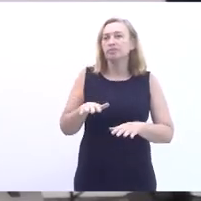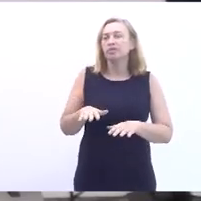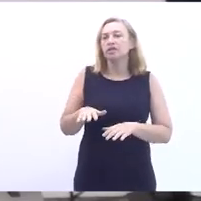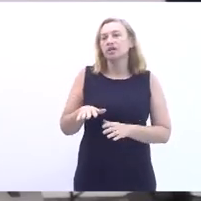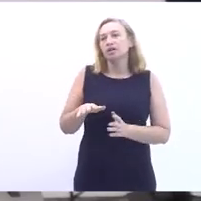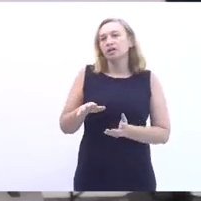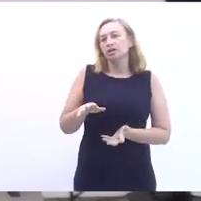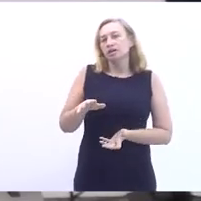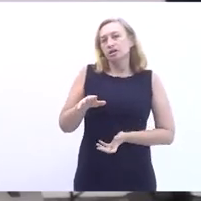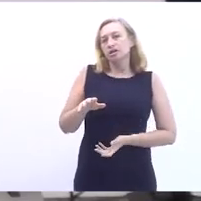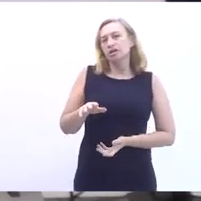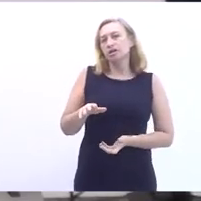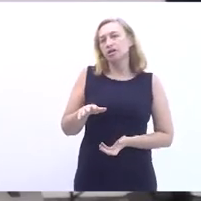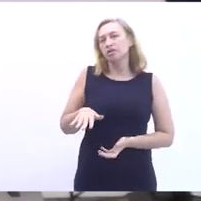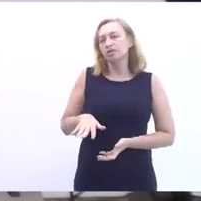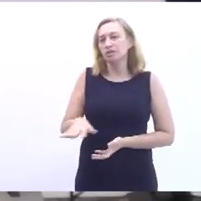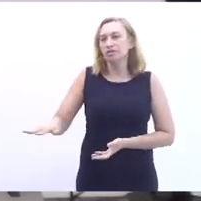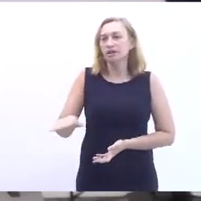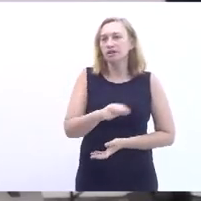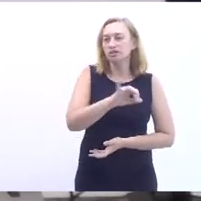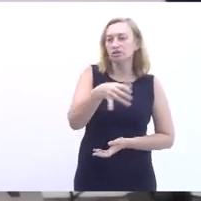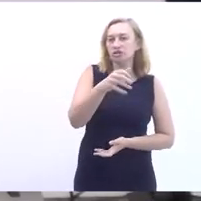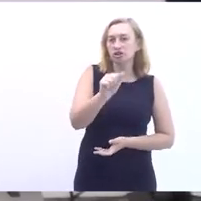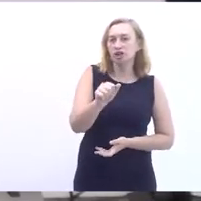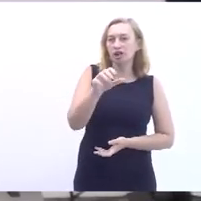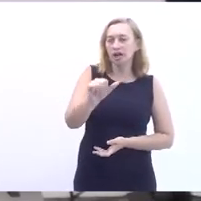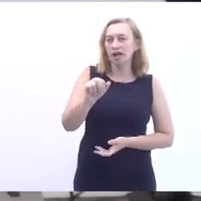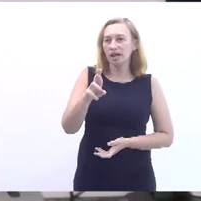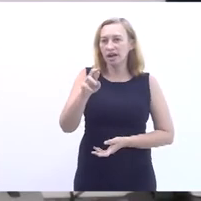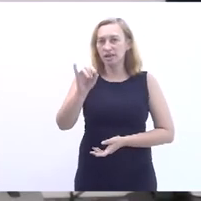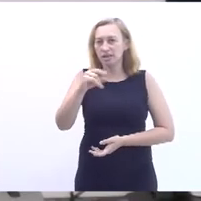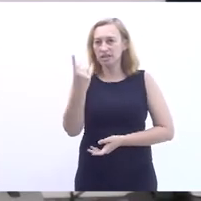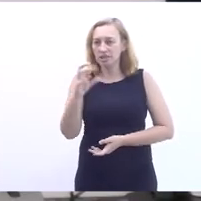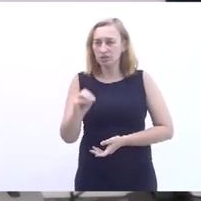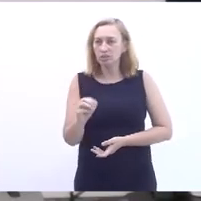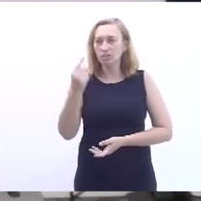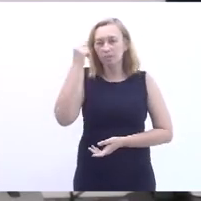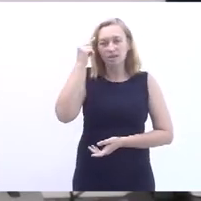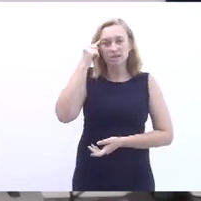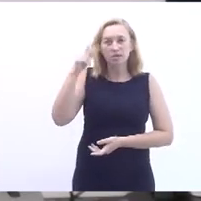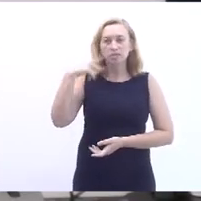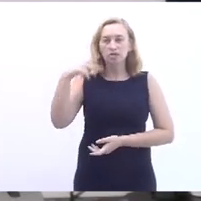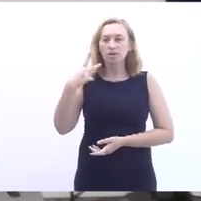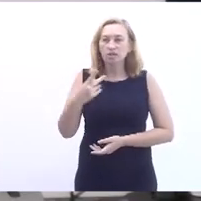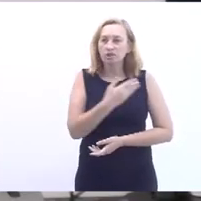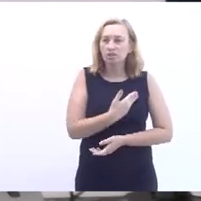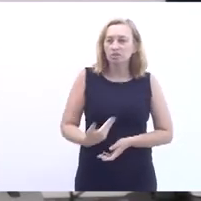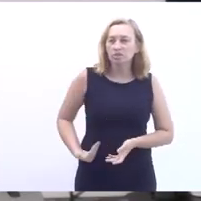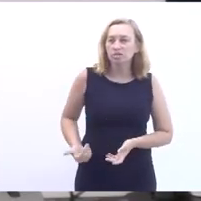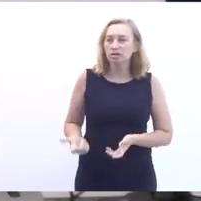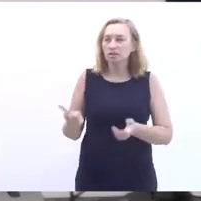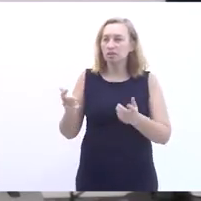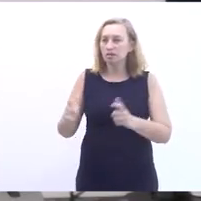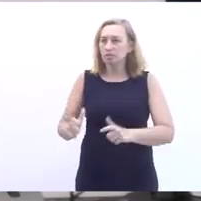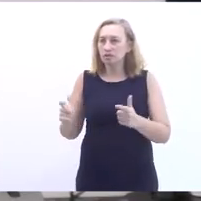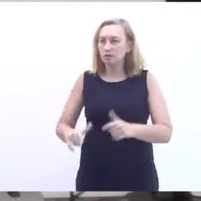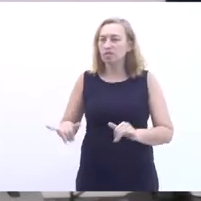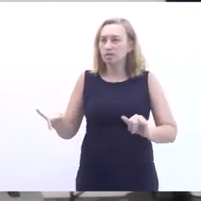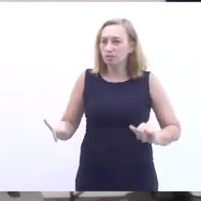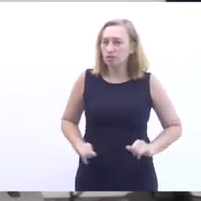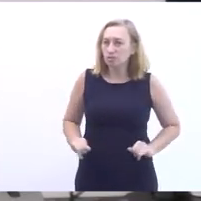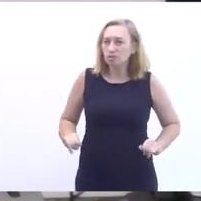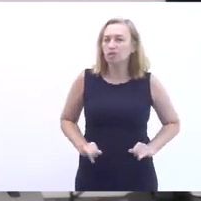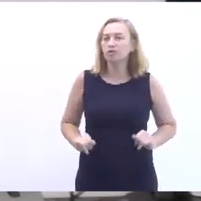preciso pensar em políticas de reparação para essas comunidades que sofreram e sofrem os efeitos desta política